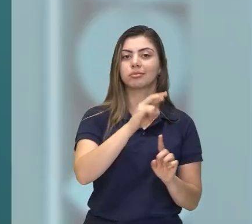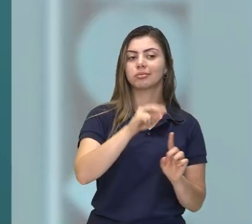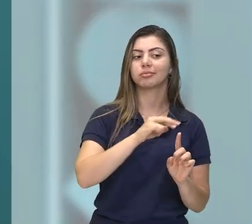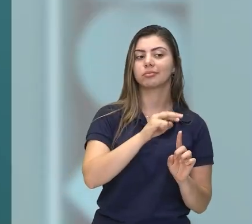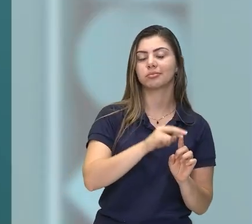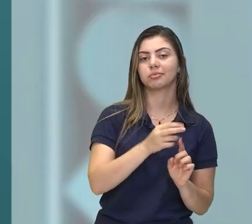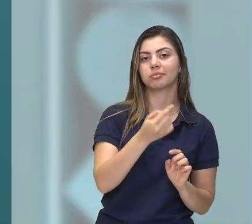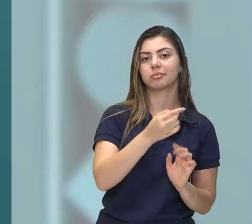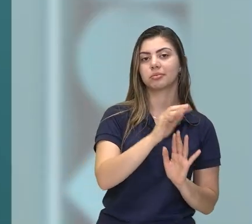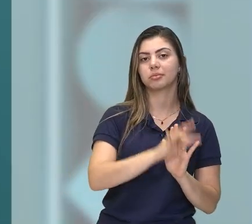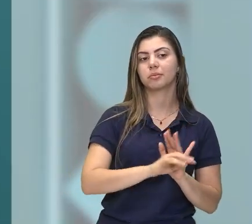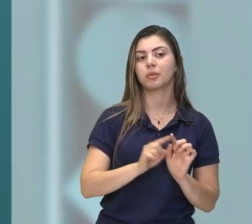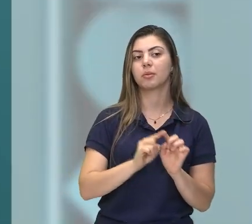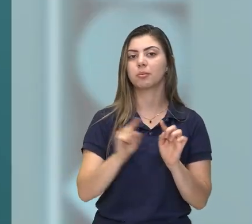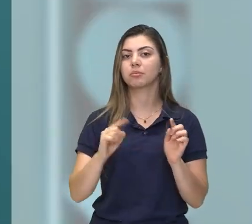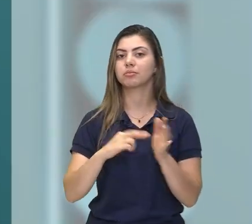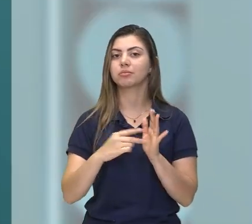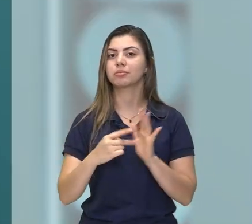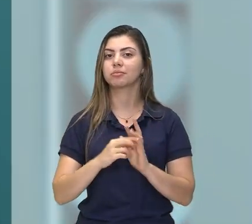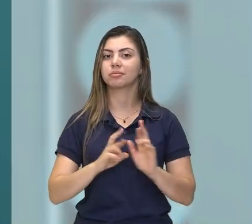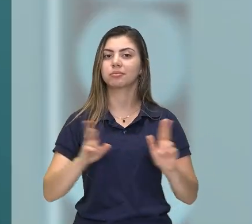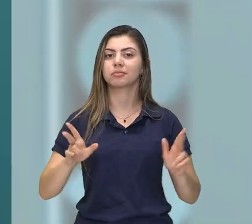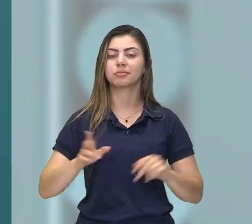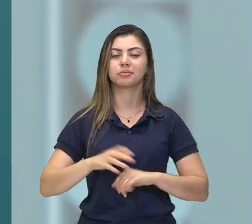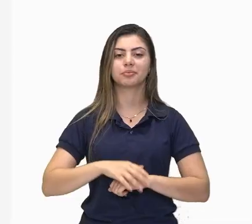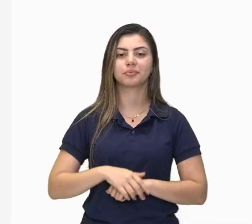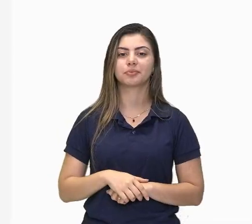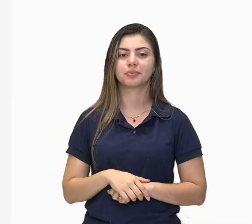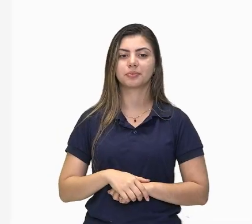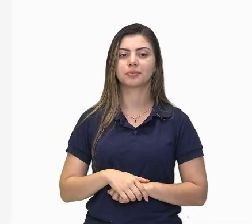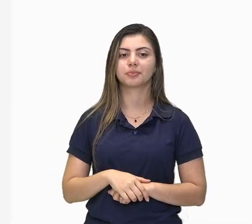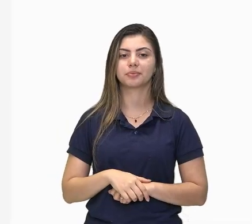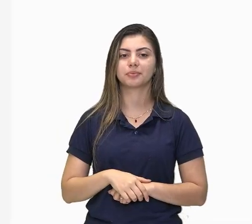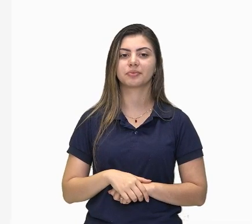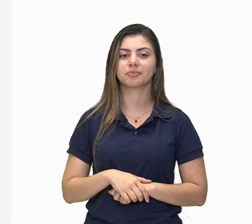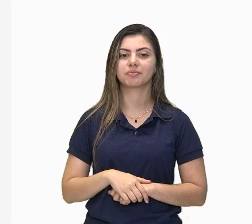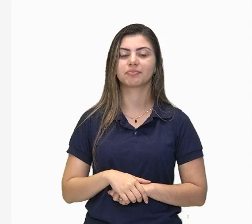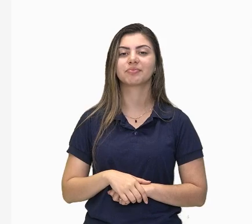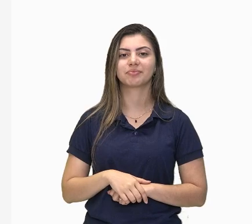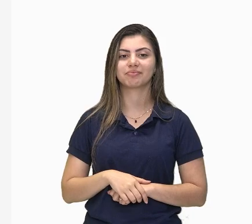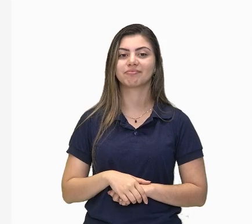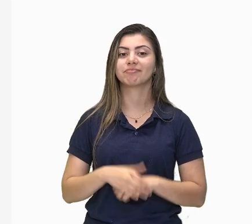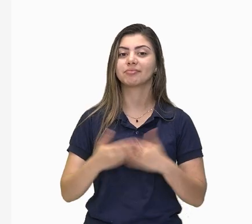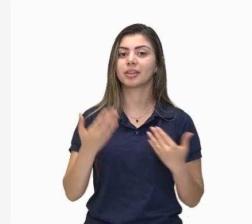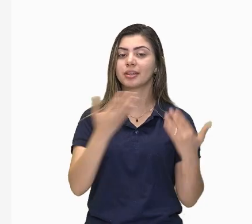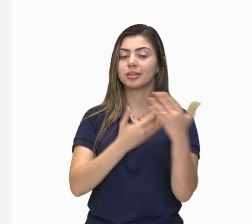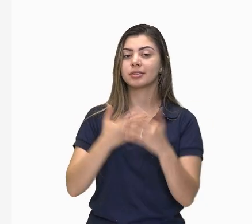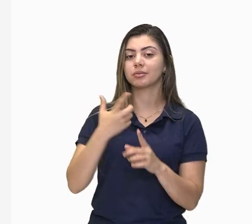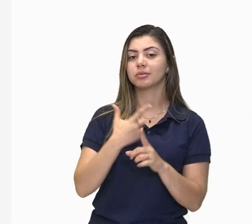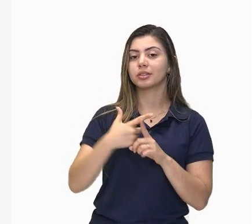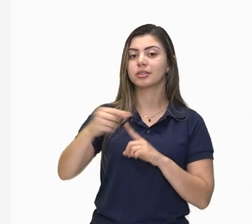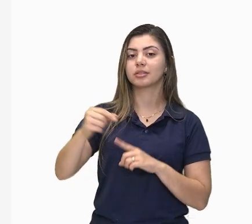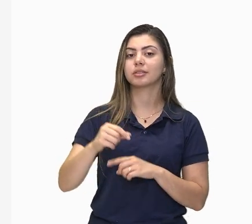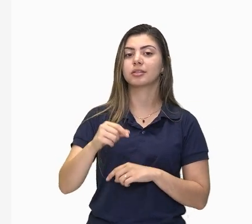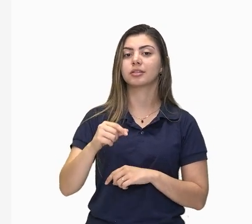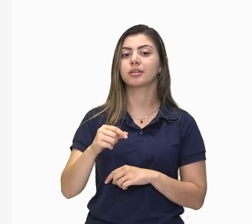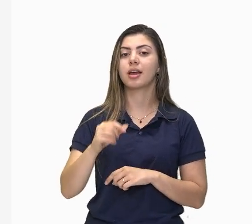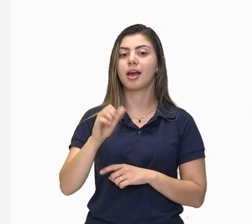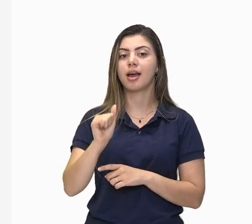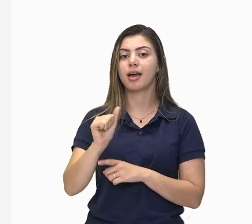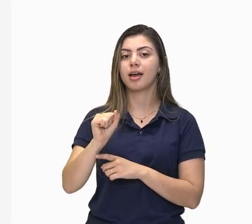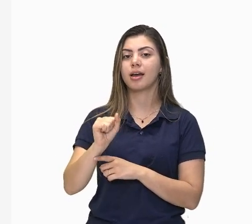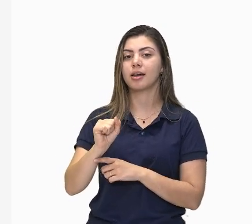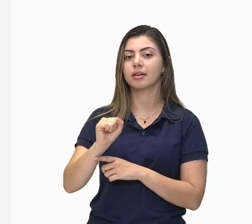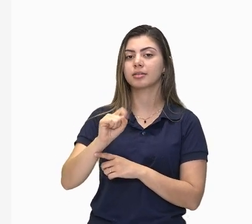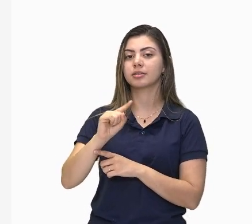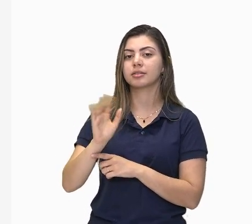uma ideia totalmente diferente. Acompanhem comigo. Então, Canção do Exílio às avessas. A